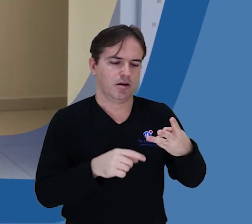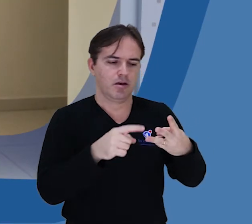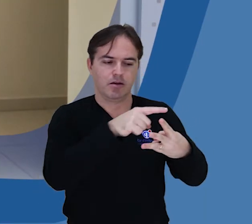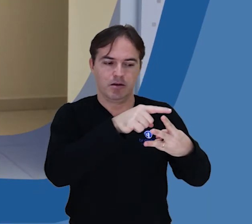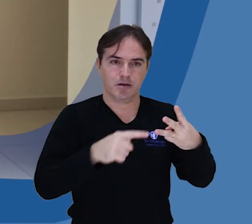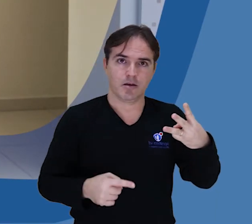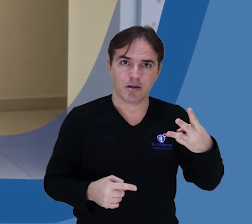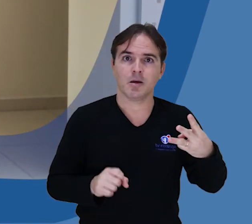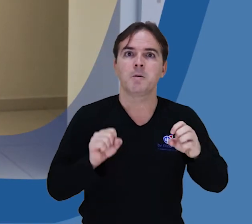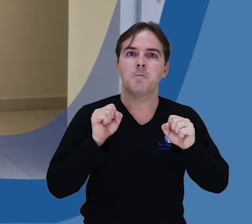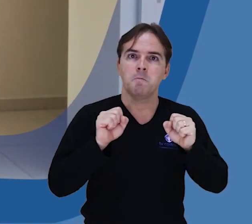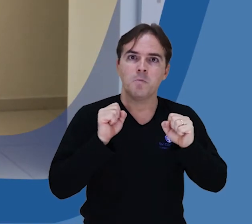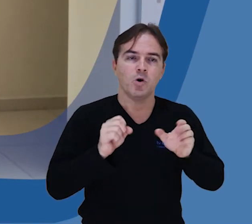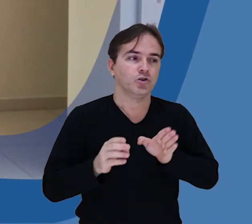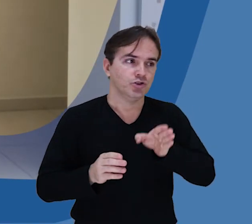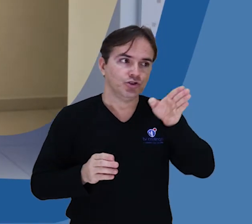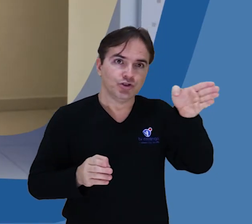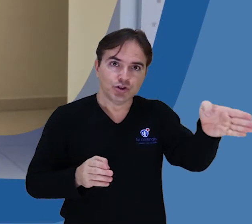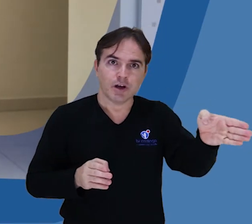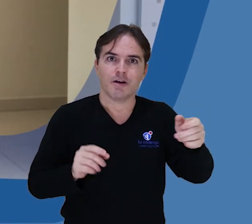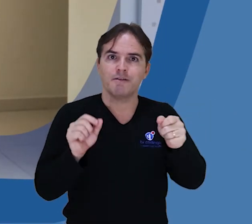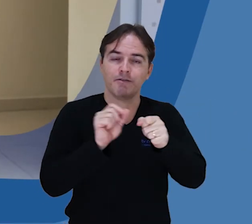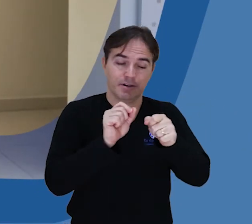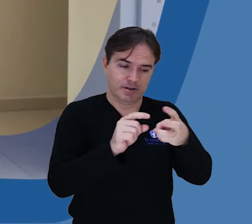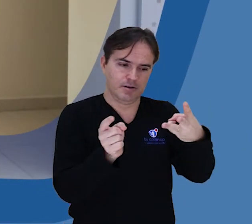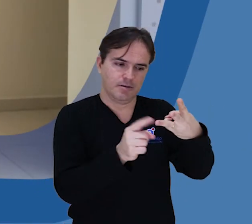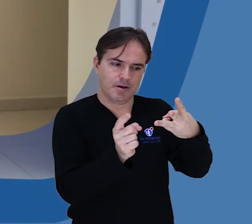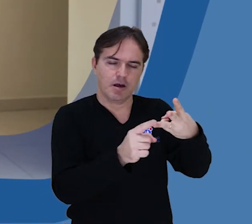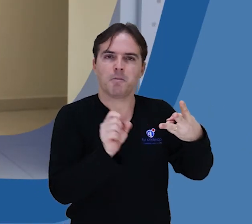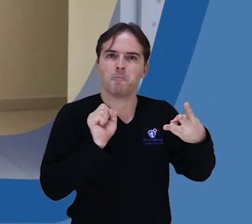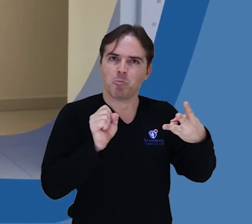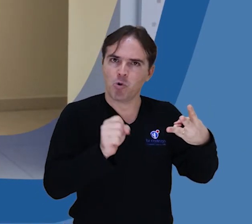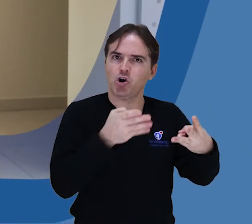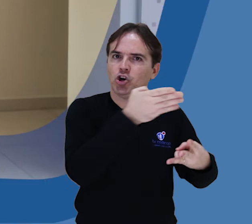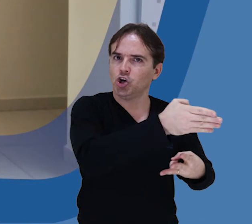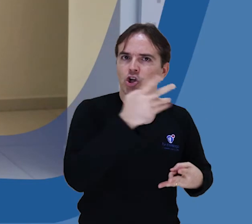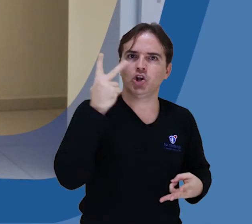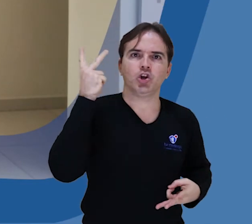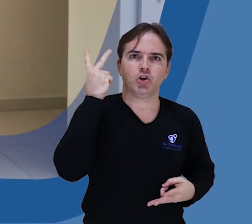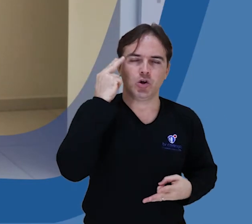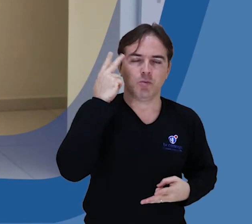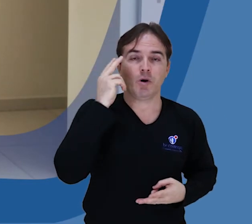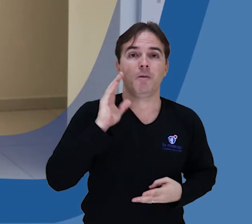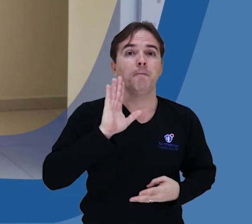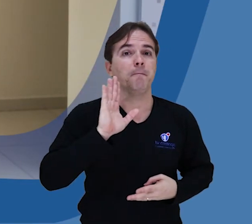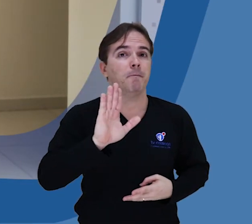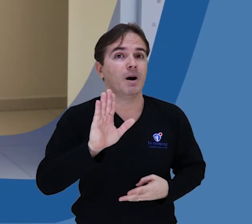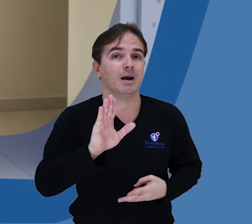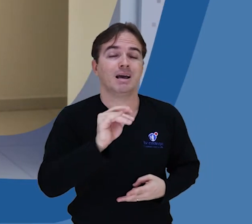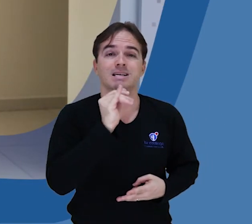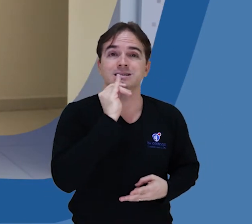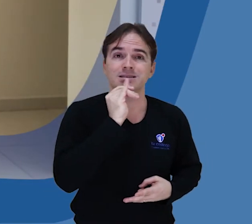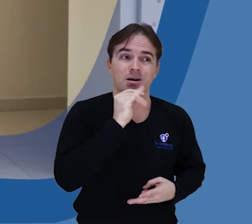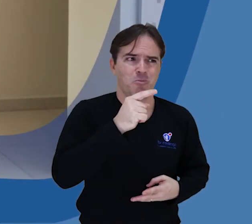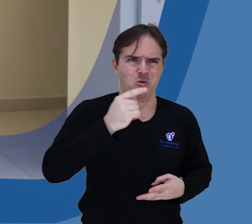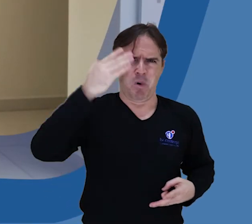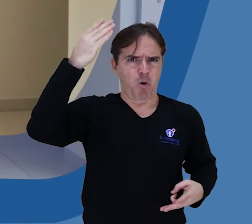testes de imunocromatográficos. Certo? Agora, não pode ter fins de diagnósticos